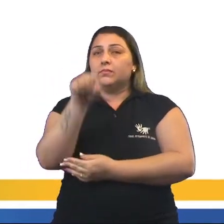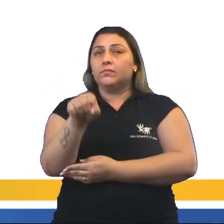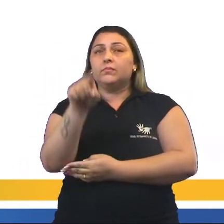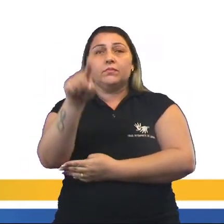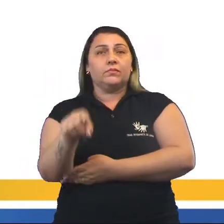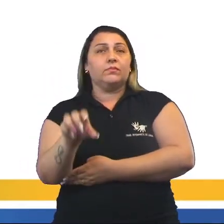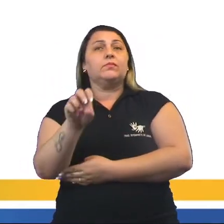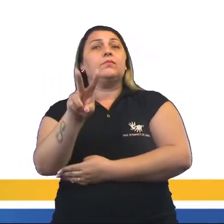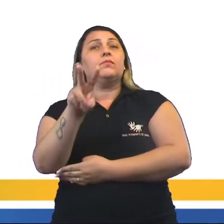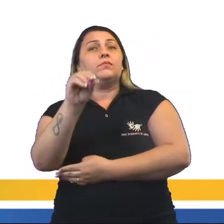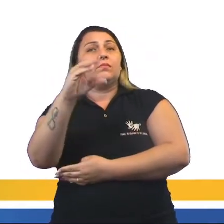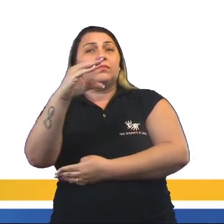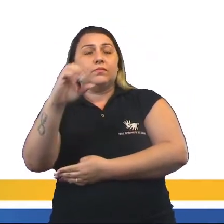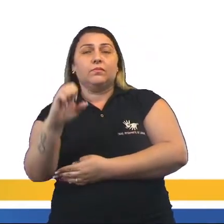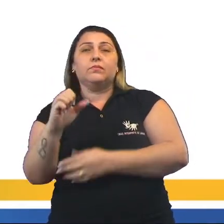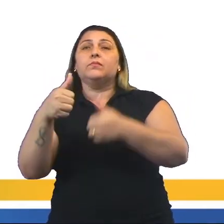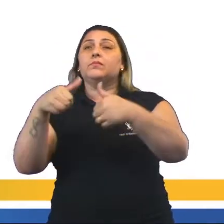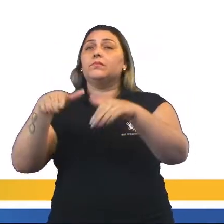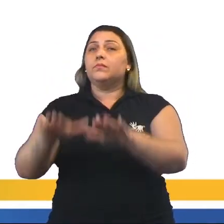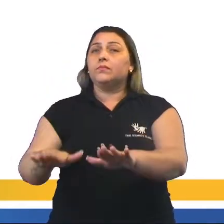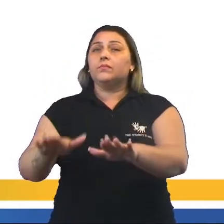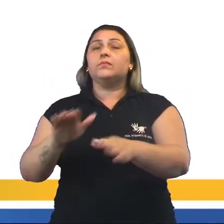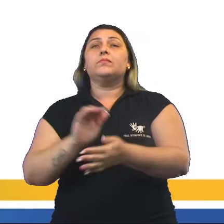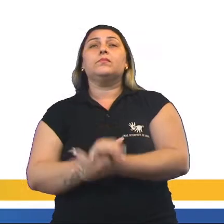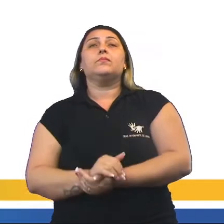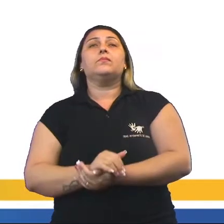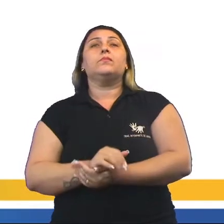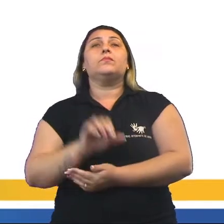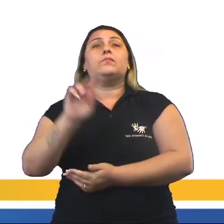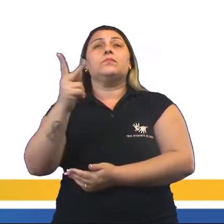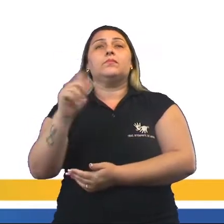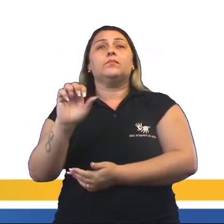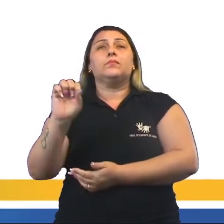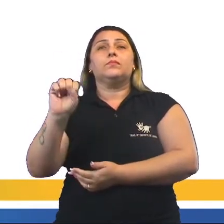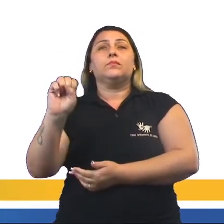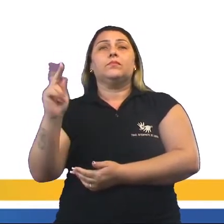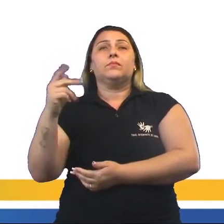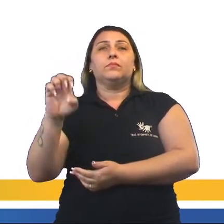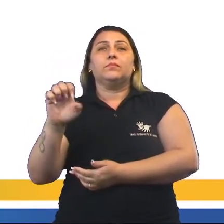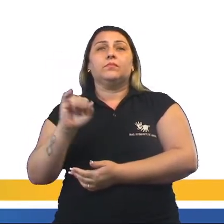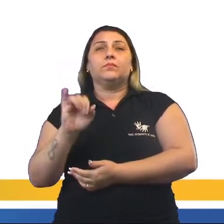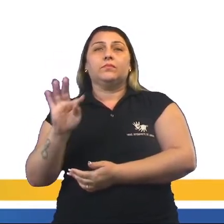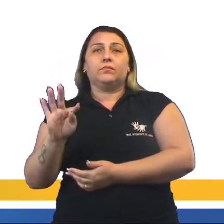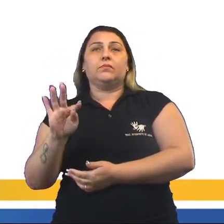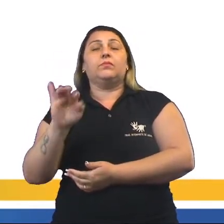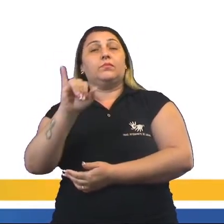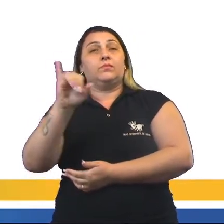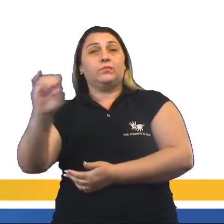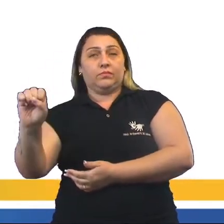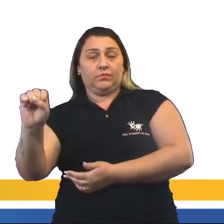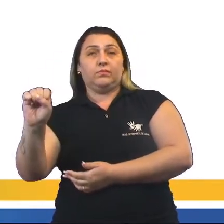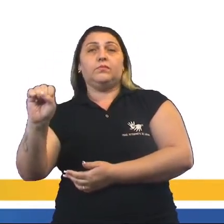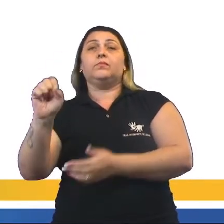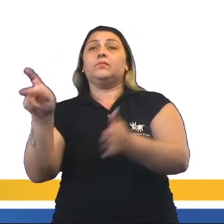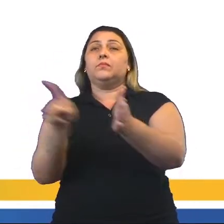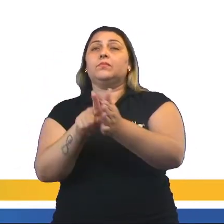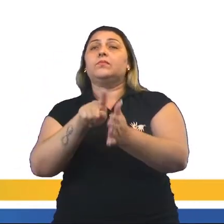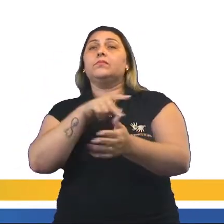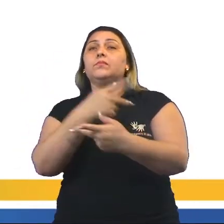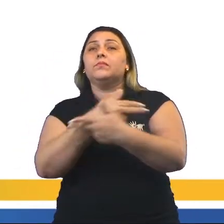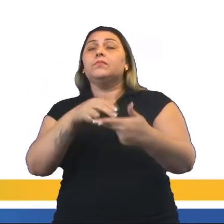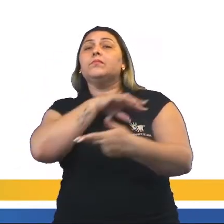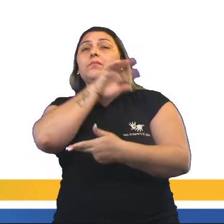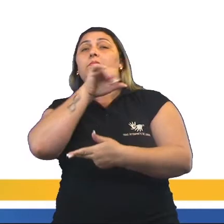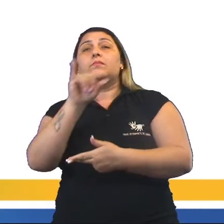é ou você está. Para a terceira pessoa, que é he, she e it, ele, ela, ou ele ou ela para animais ou coisas,